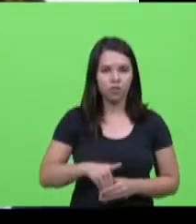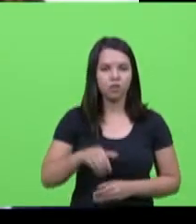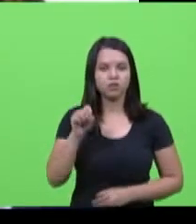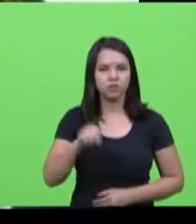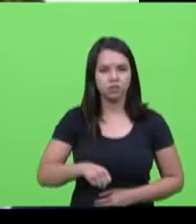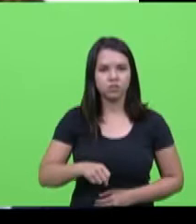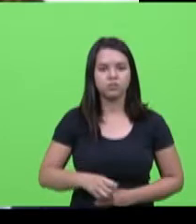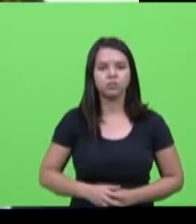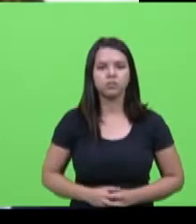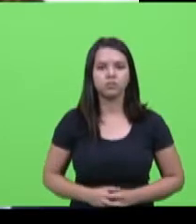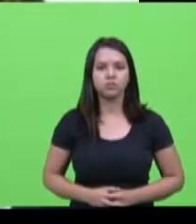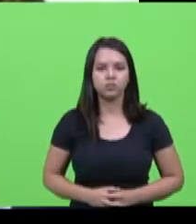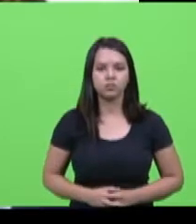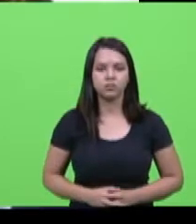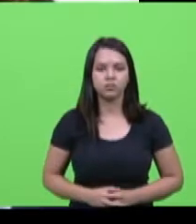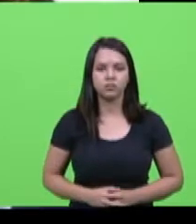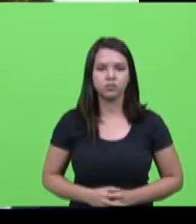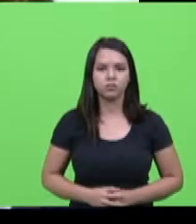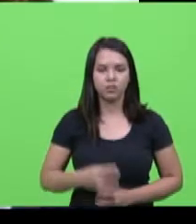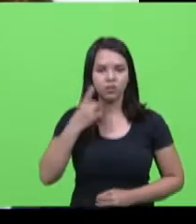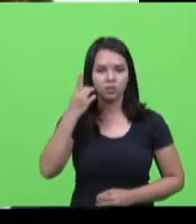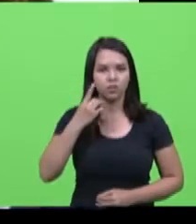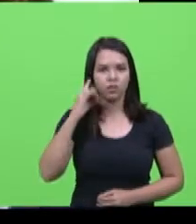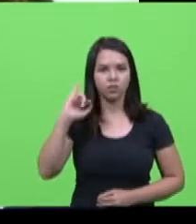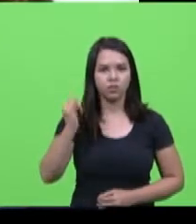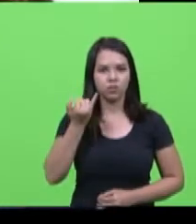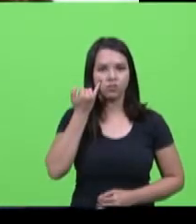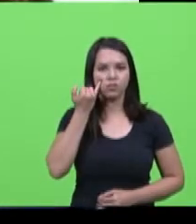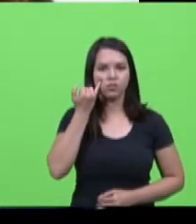presidente. Deputado Gessé Lopes.